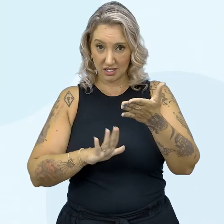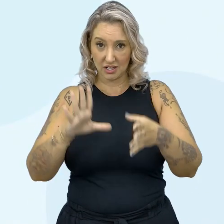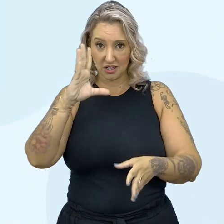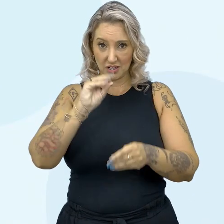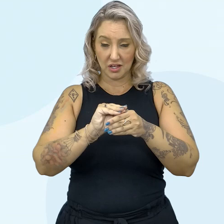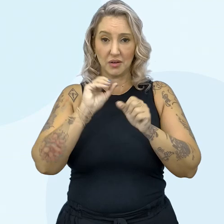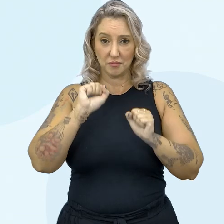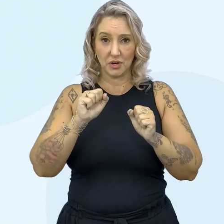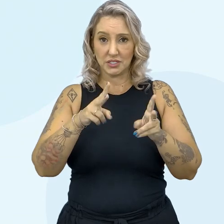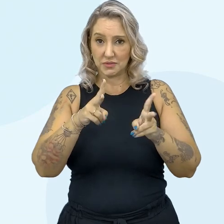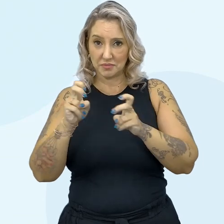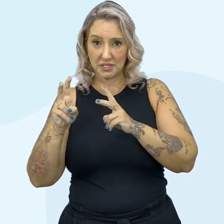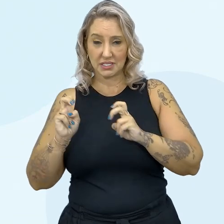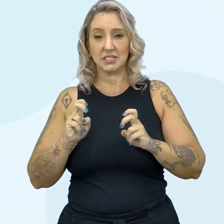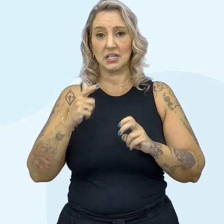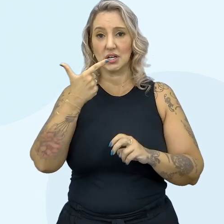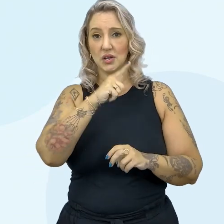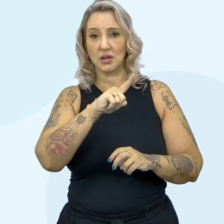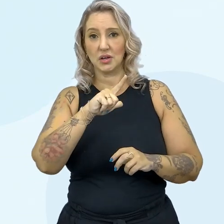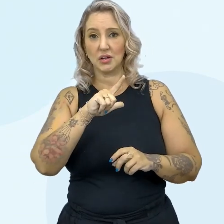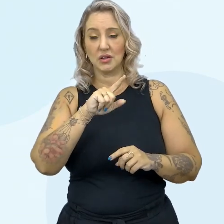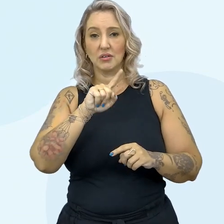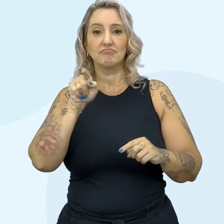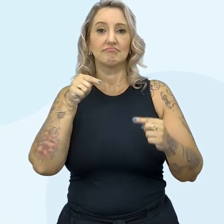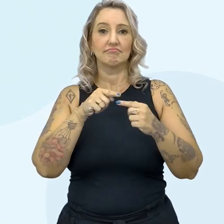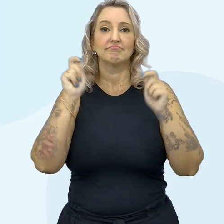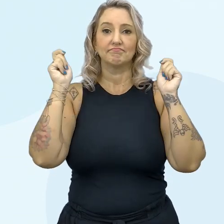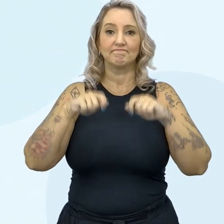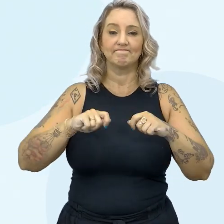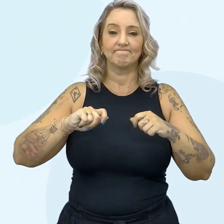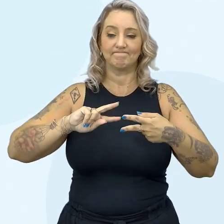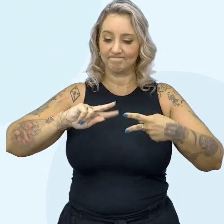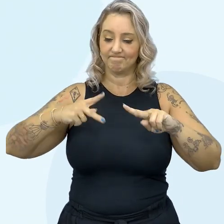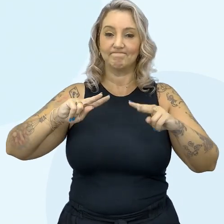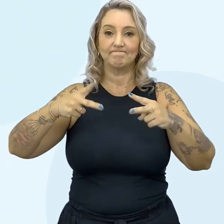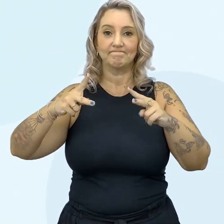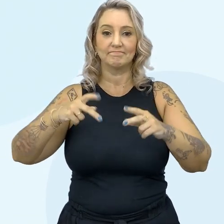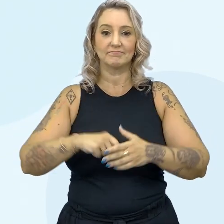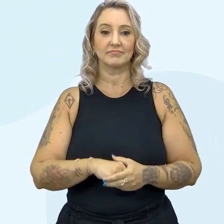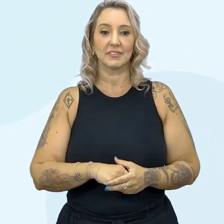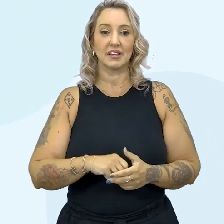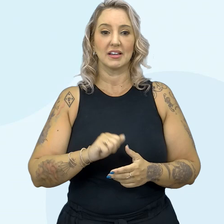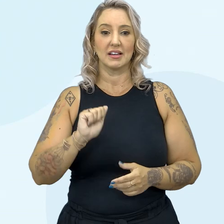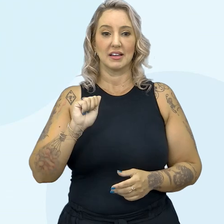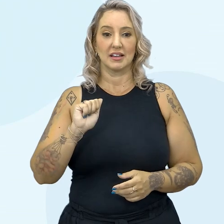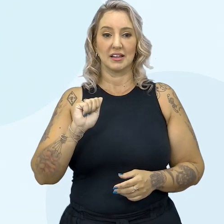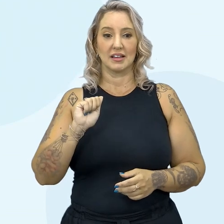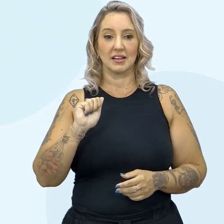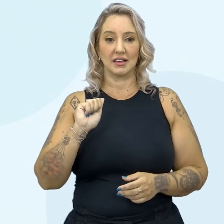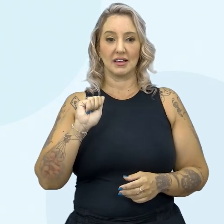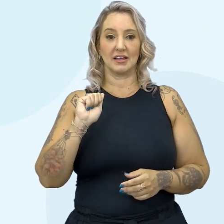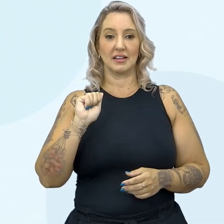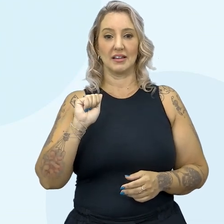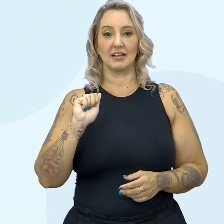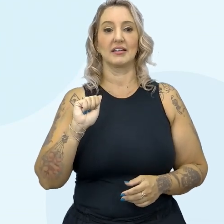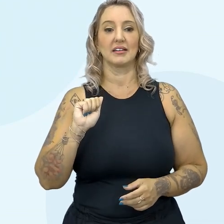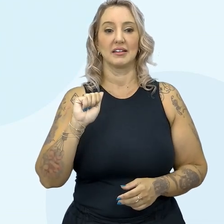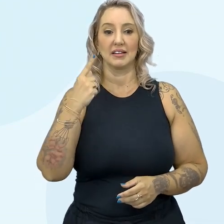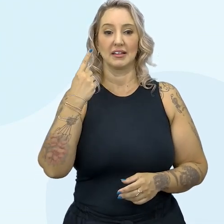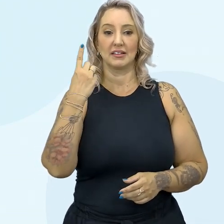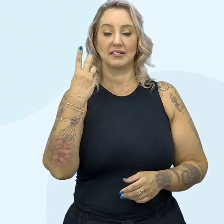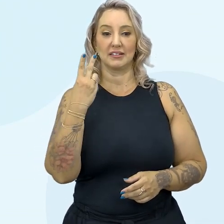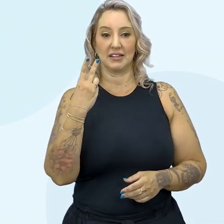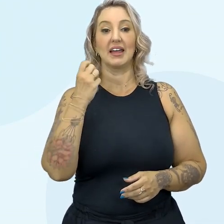gente pode observar outra habilidade que auxilia esse desdobramento, que é a EM 13 MAT